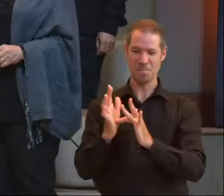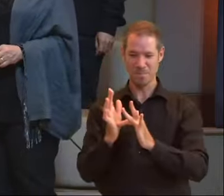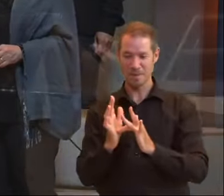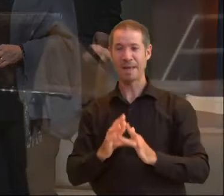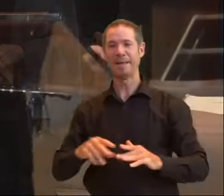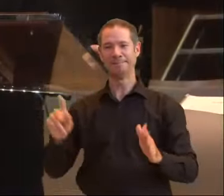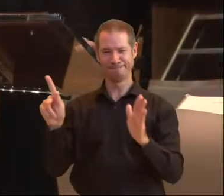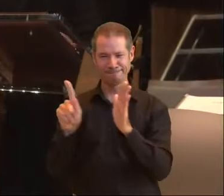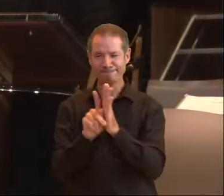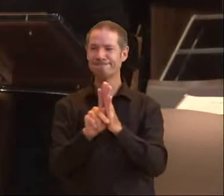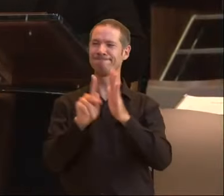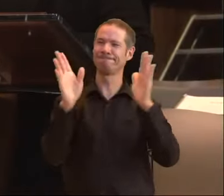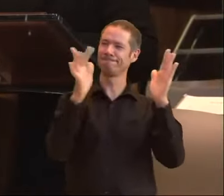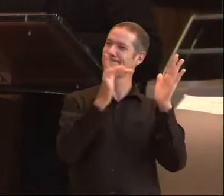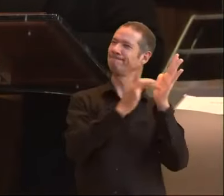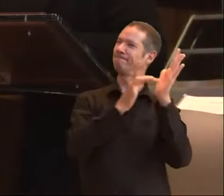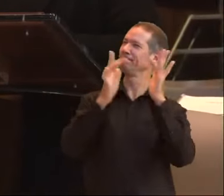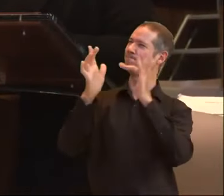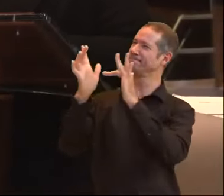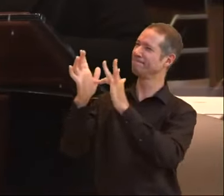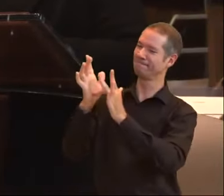é Jesus,